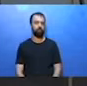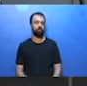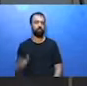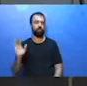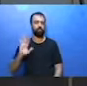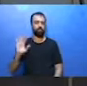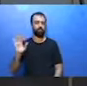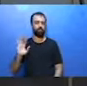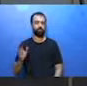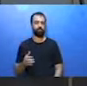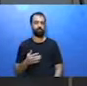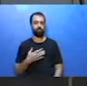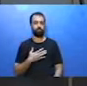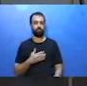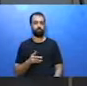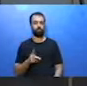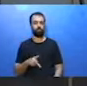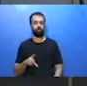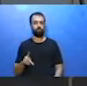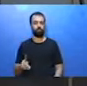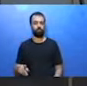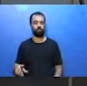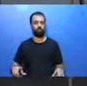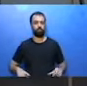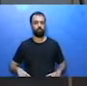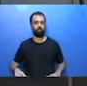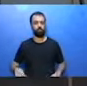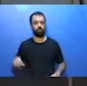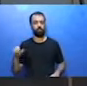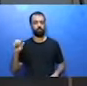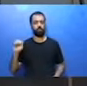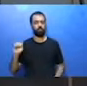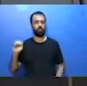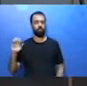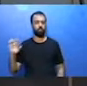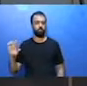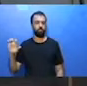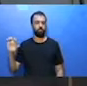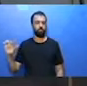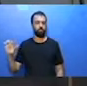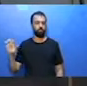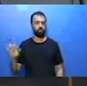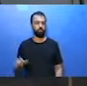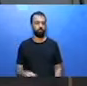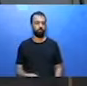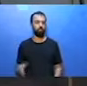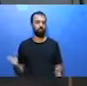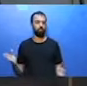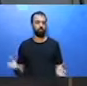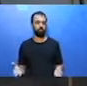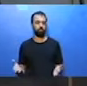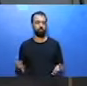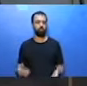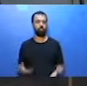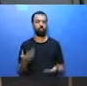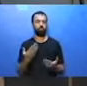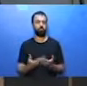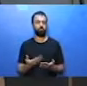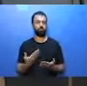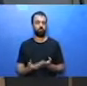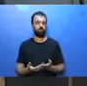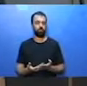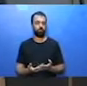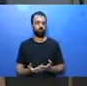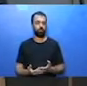o olá meu nome é fabiana sou professor do atendimento educacional especializado e hoje nós teremos aula